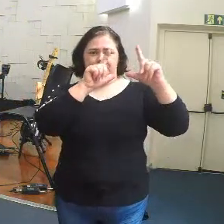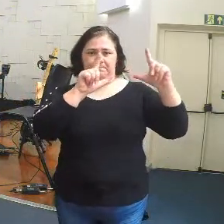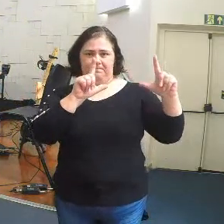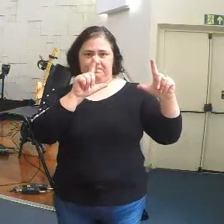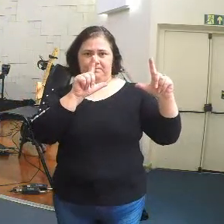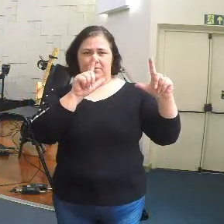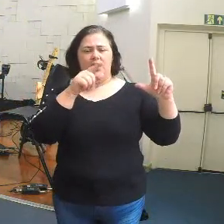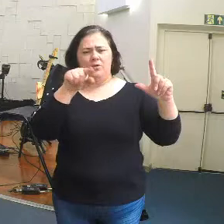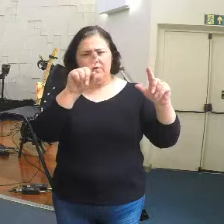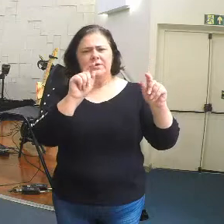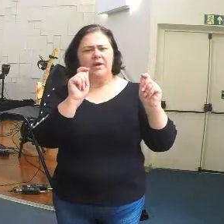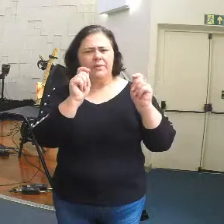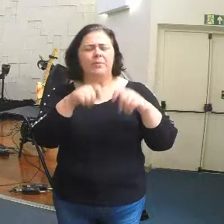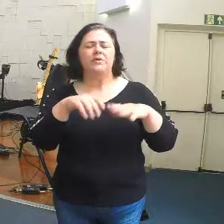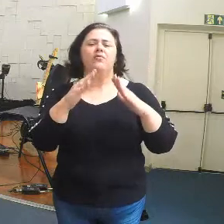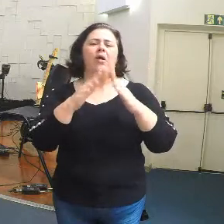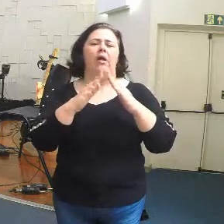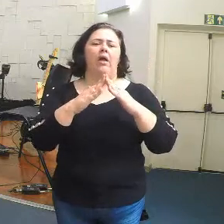que nos acompanha pode